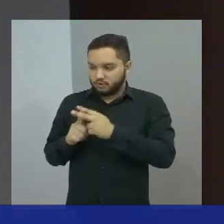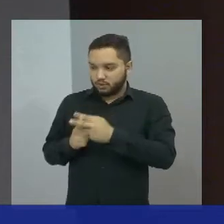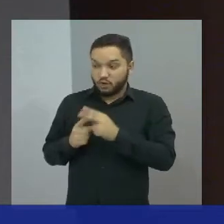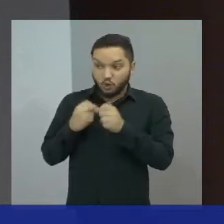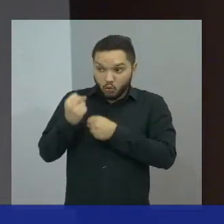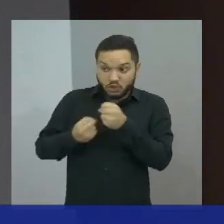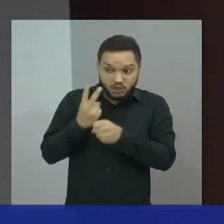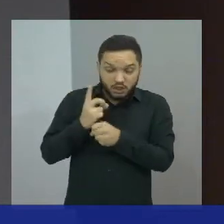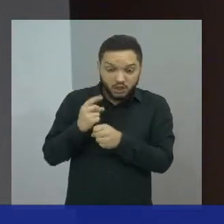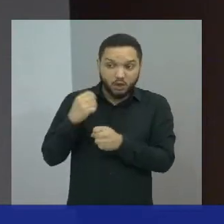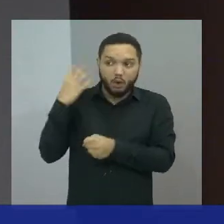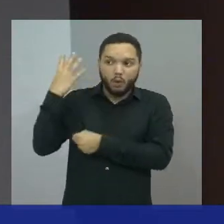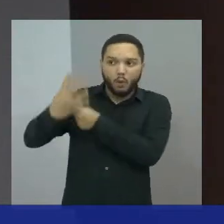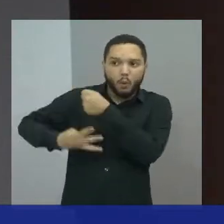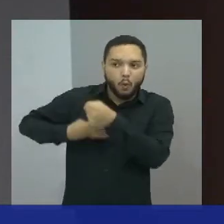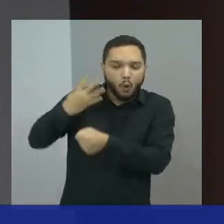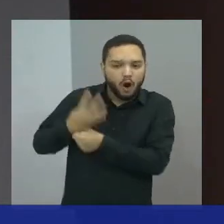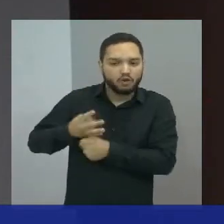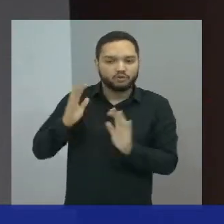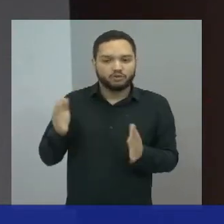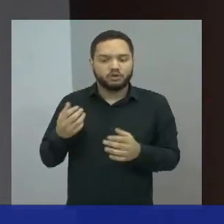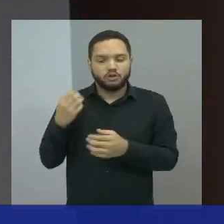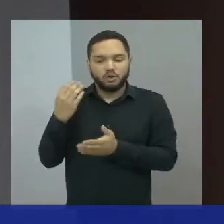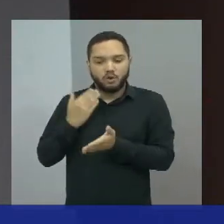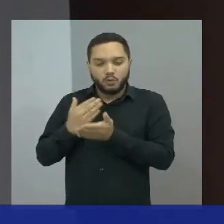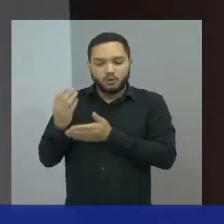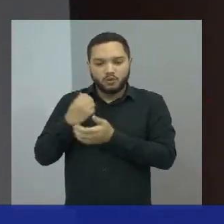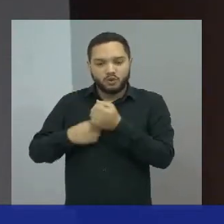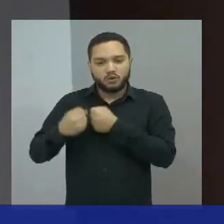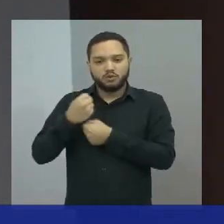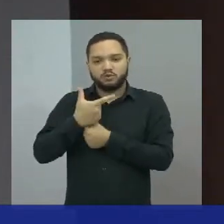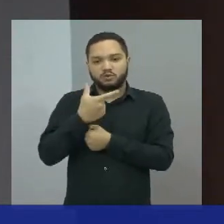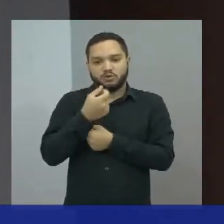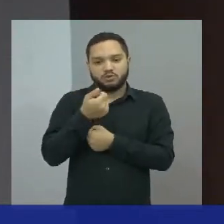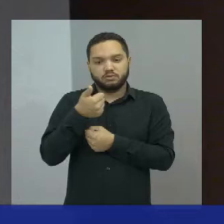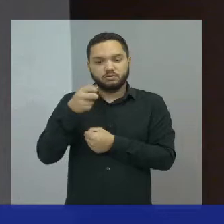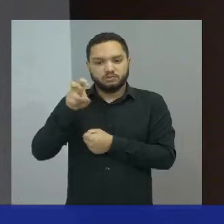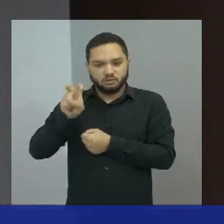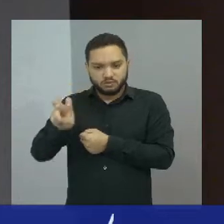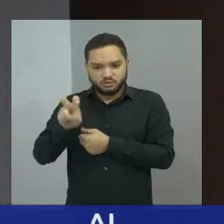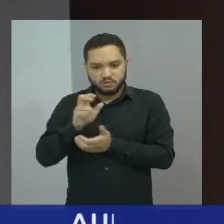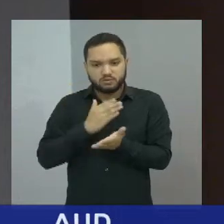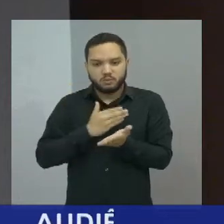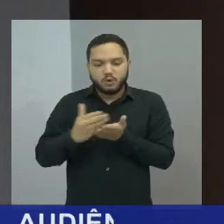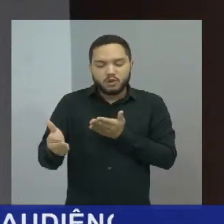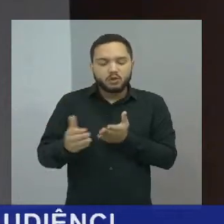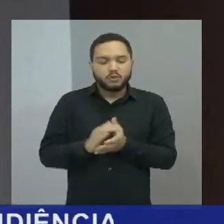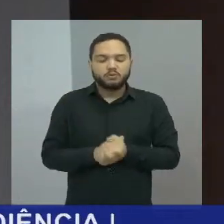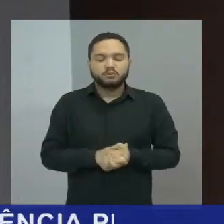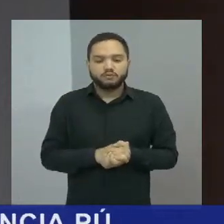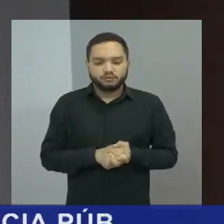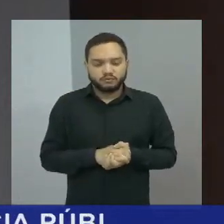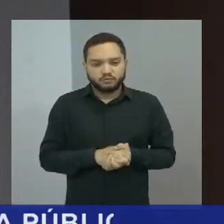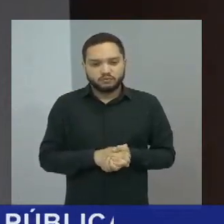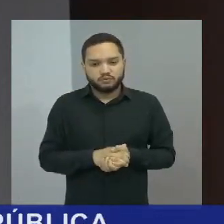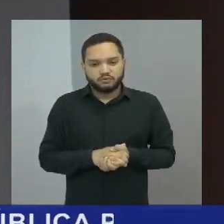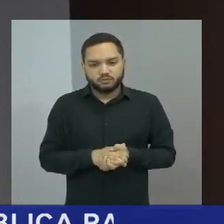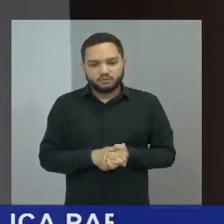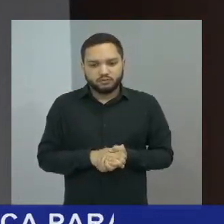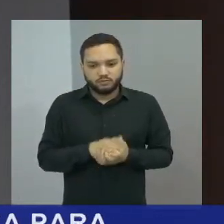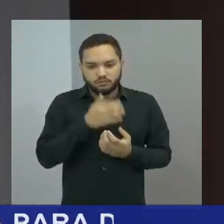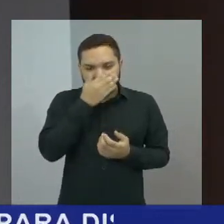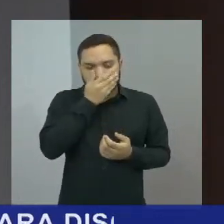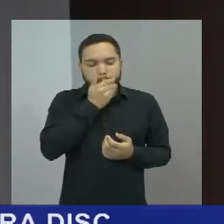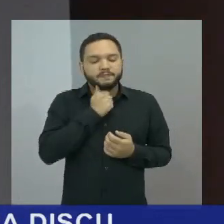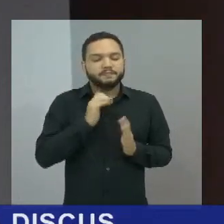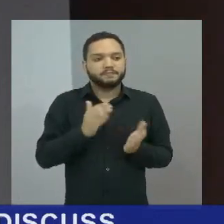Há 4 anos, desde 2015. Há 4 anos atrás, ou seja, desde 2015, que essa prática aqui já foi adotada